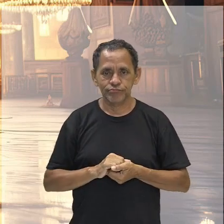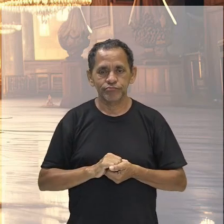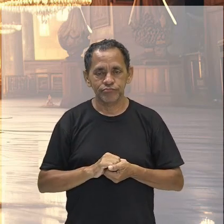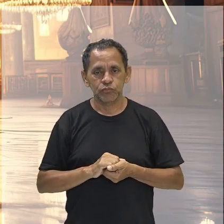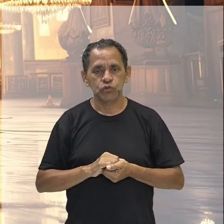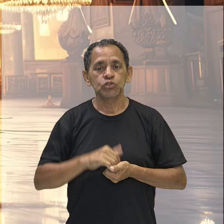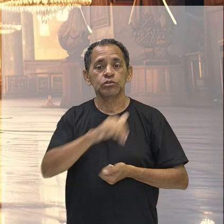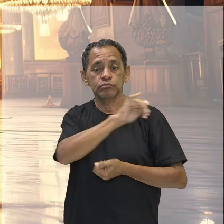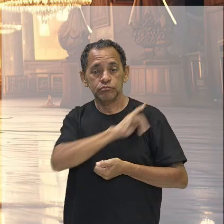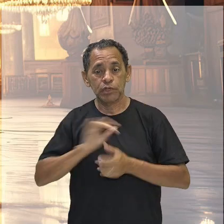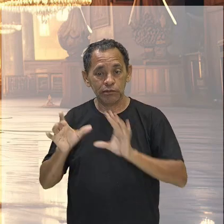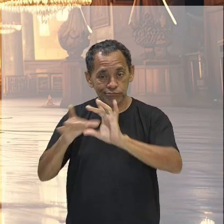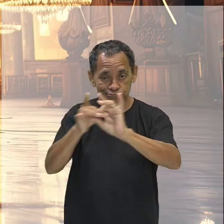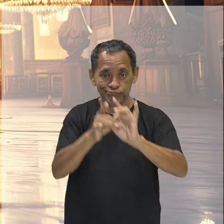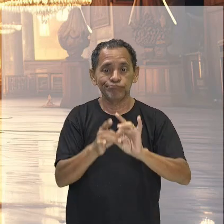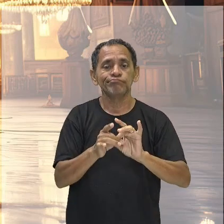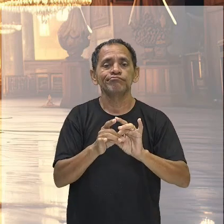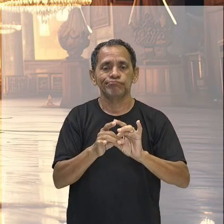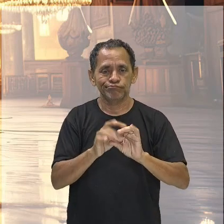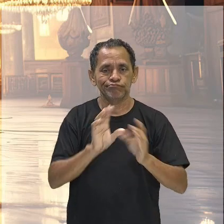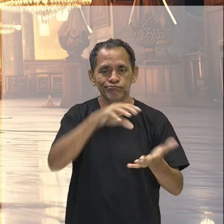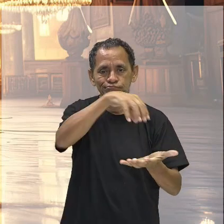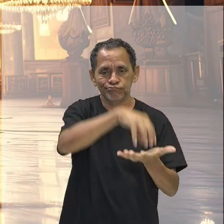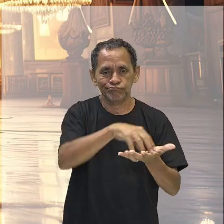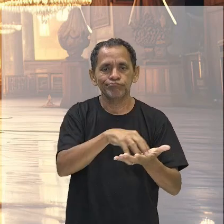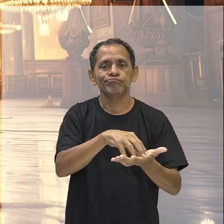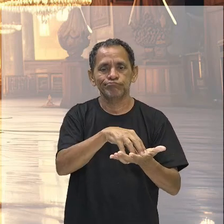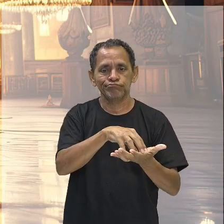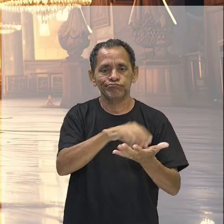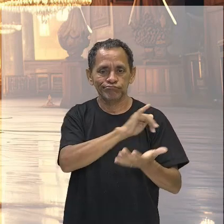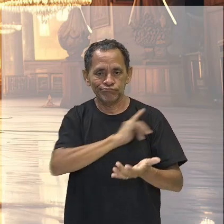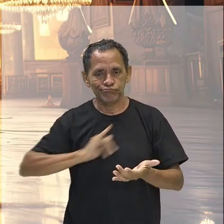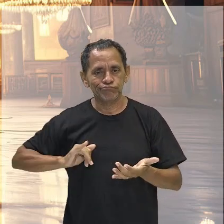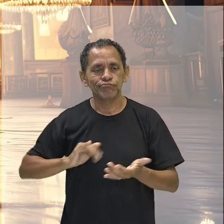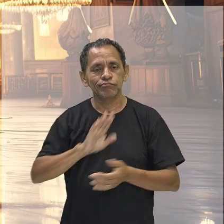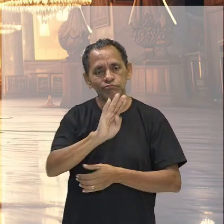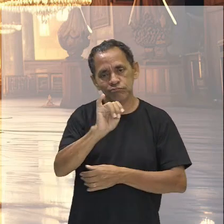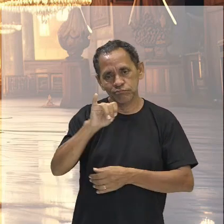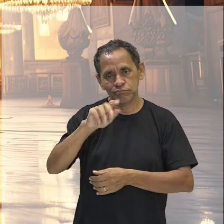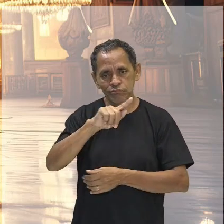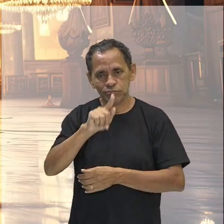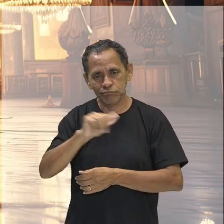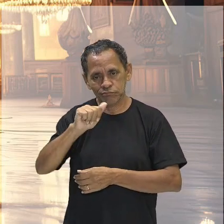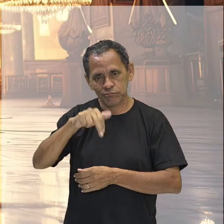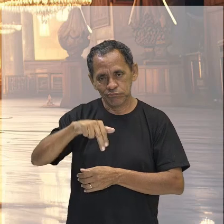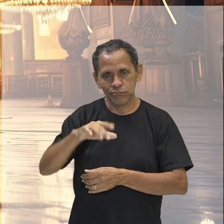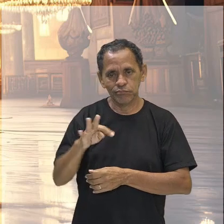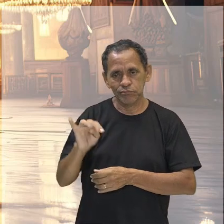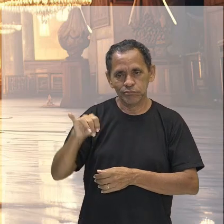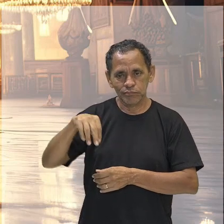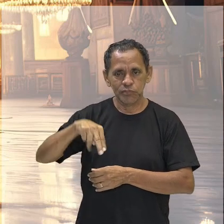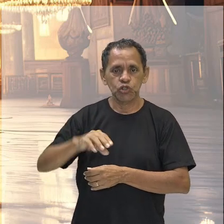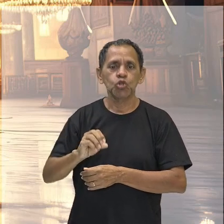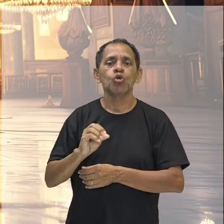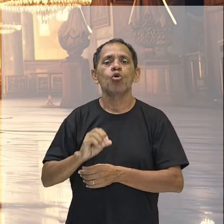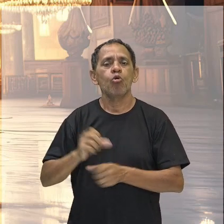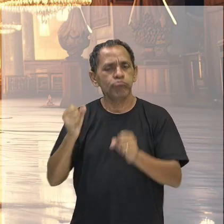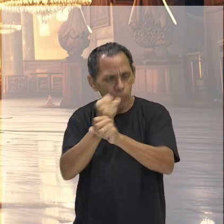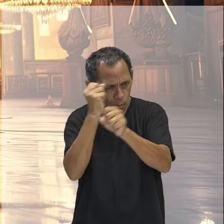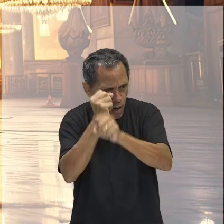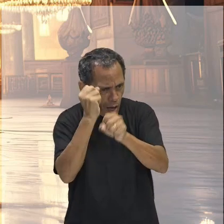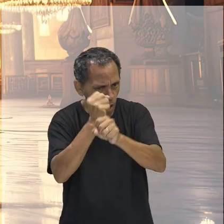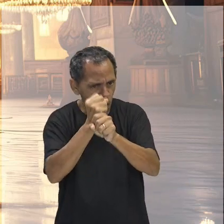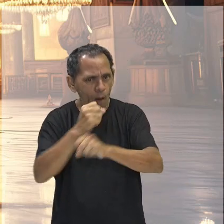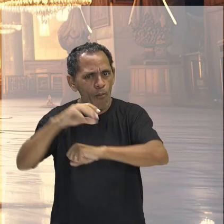Império Bizantino. E não te esquece, né, da Igreja de Santa Sofia, que é uma das obras magníficas, então aí muito